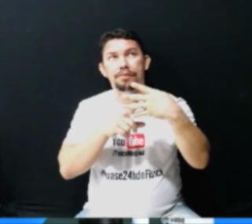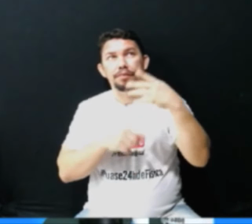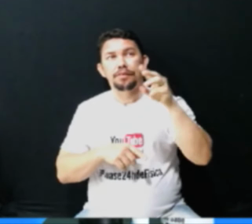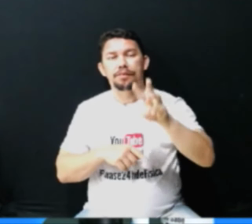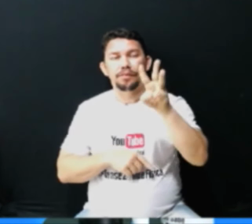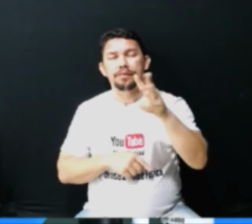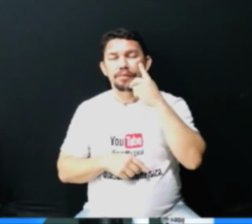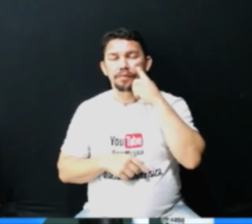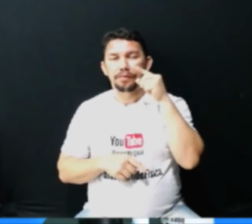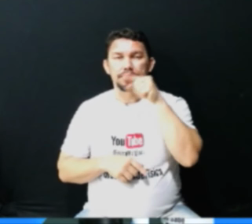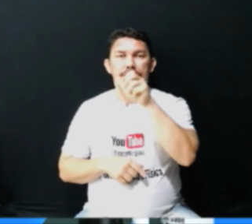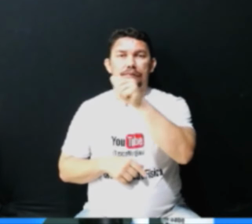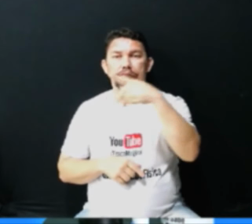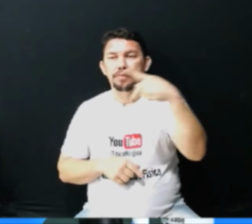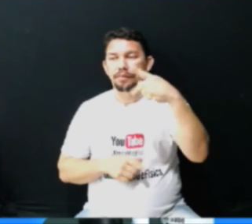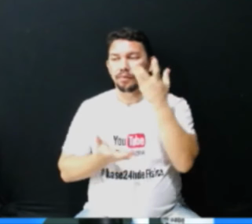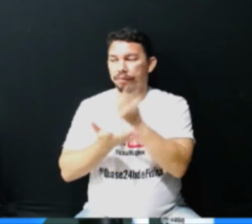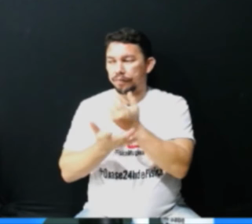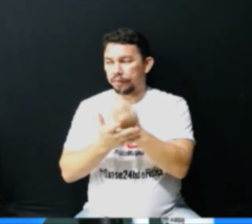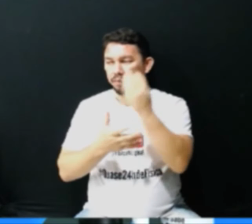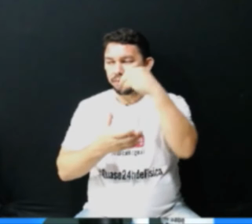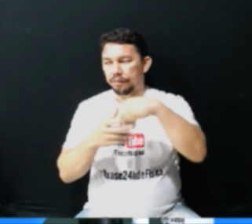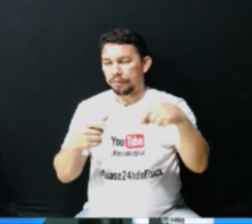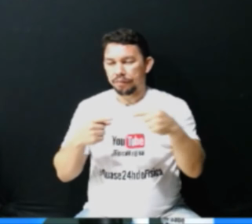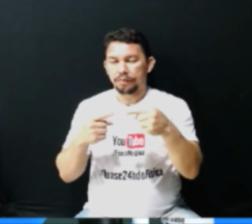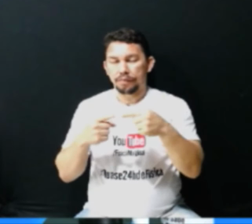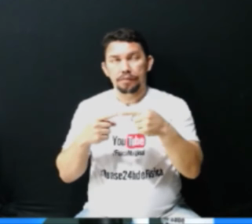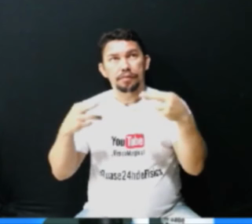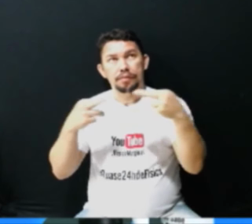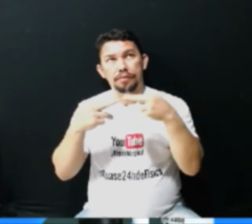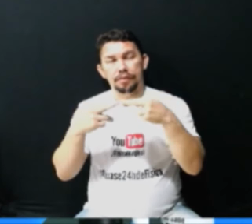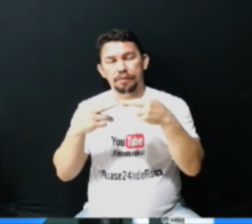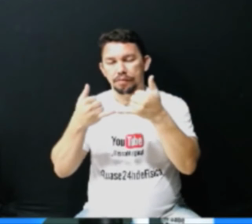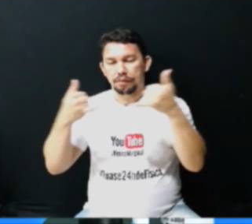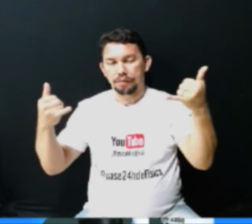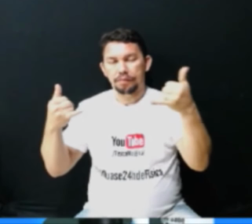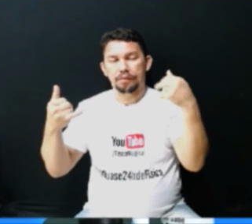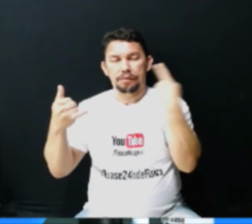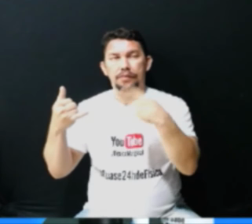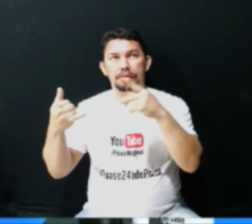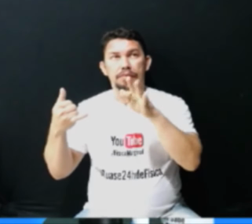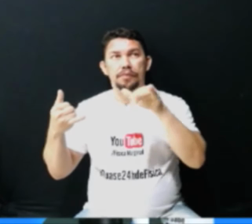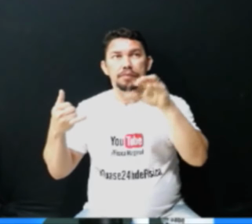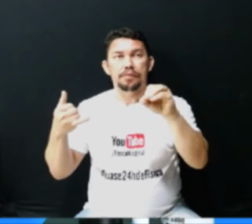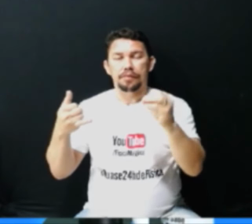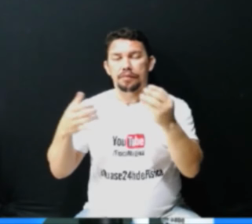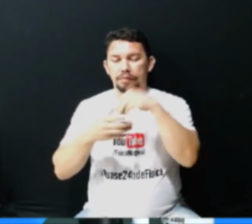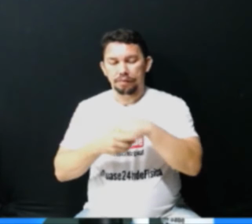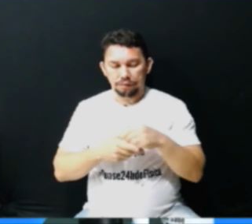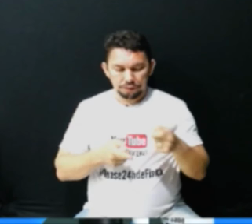a resistência dos elementos do circuito, que seria o fio. E por esta razão, quando você mede na fonte, está dando